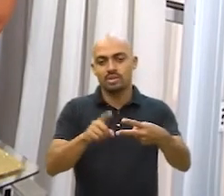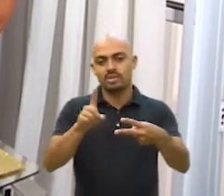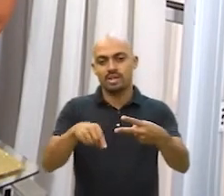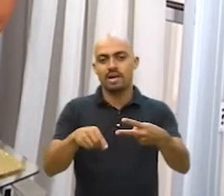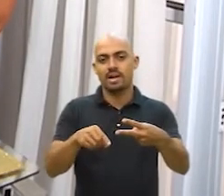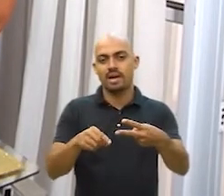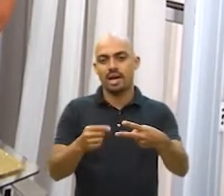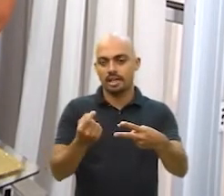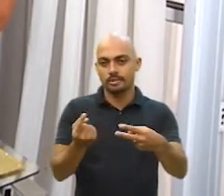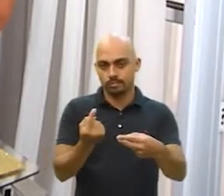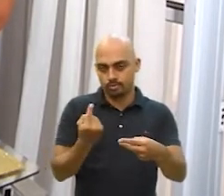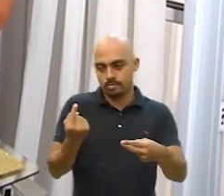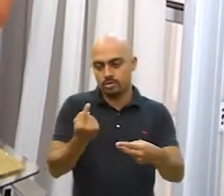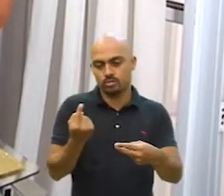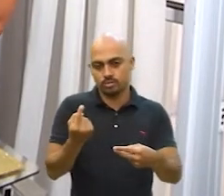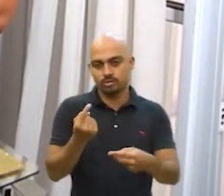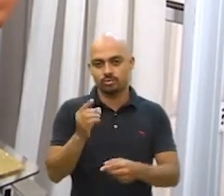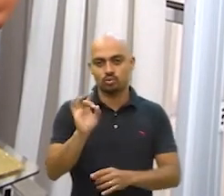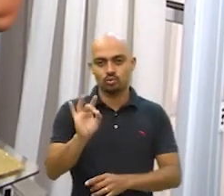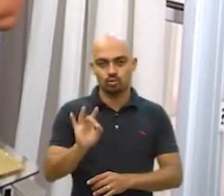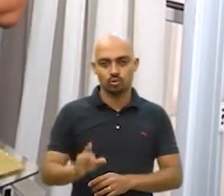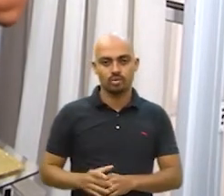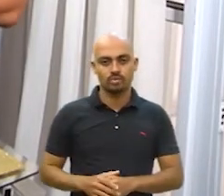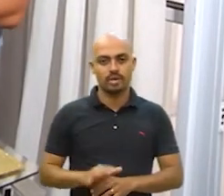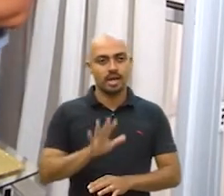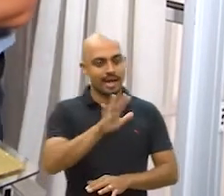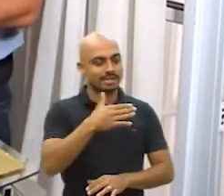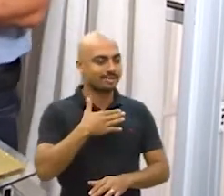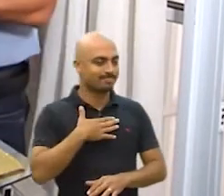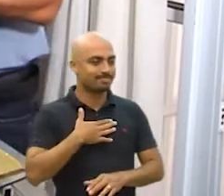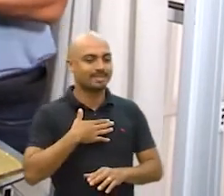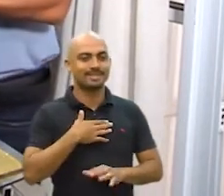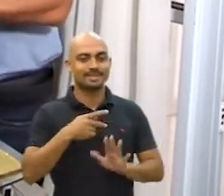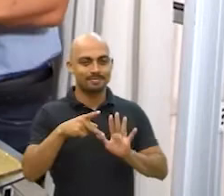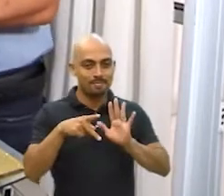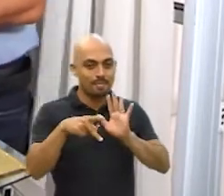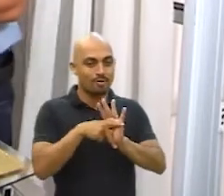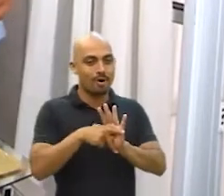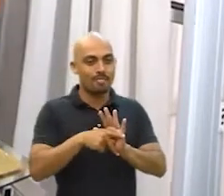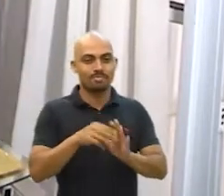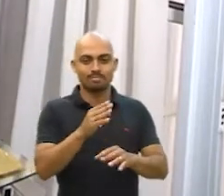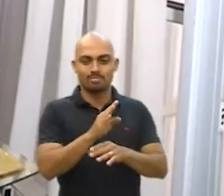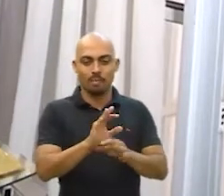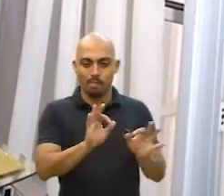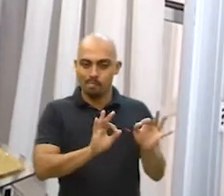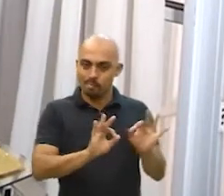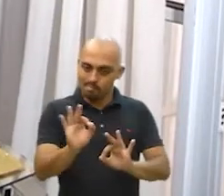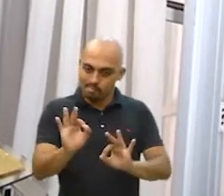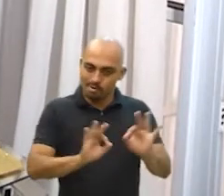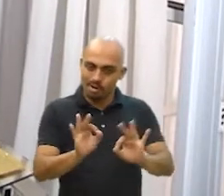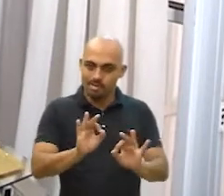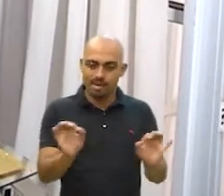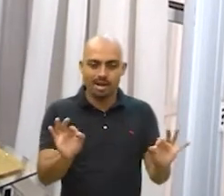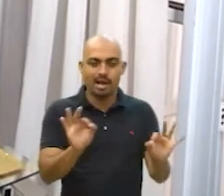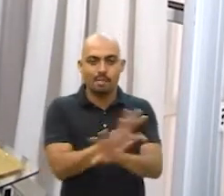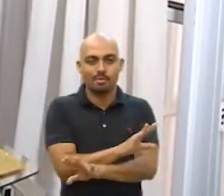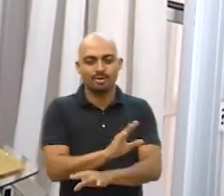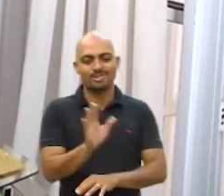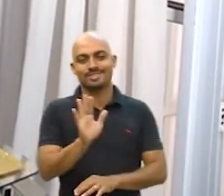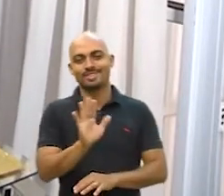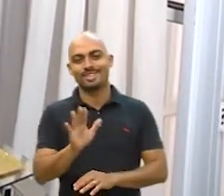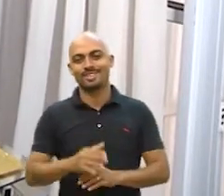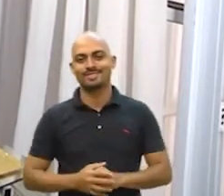porção individual para uma pessoa. Então, né? Essa porção é minha. A gente vai encerrar o programa e a gente fica por aqui.